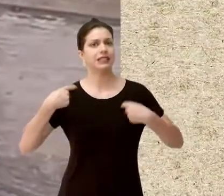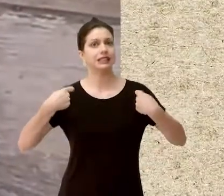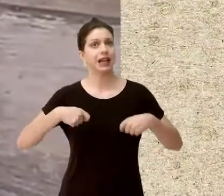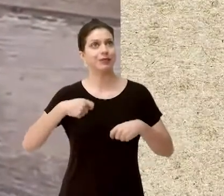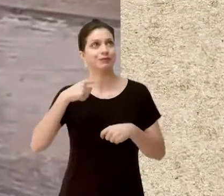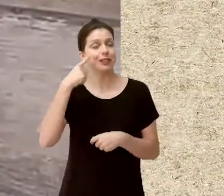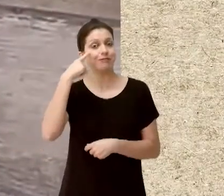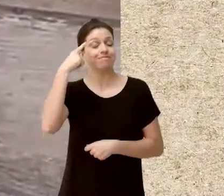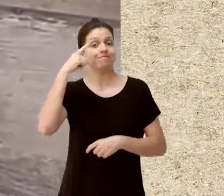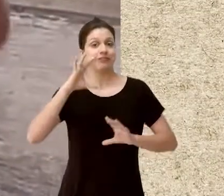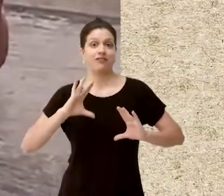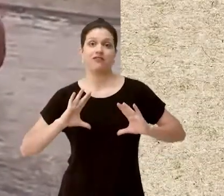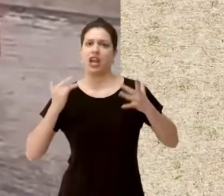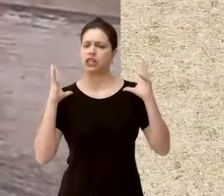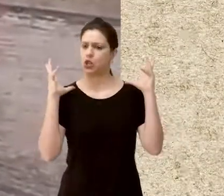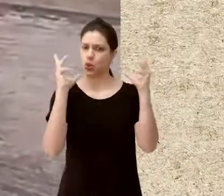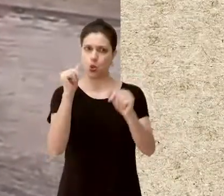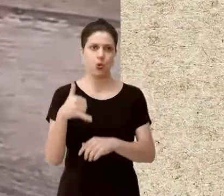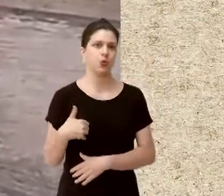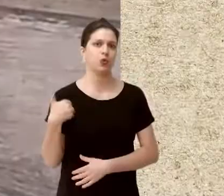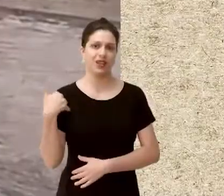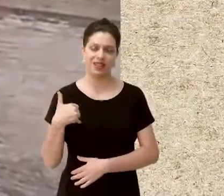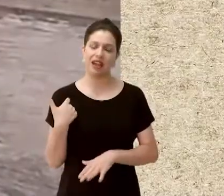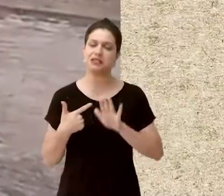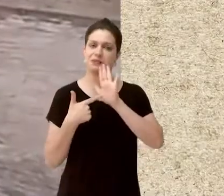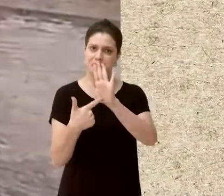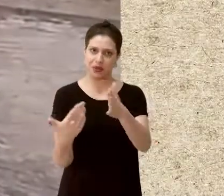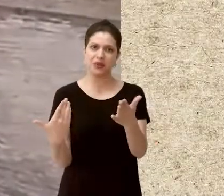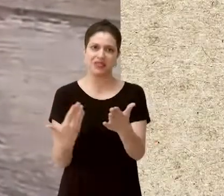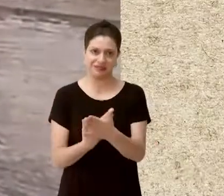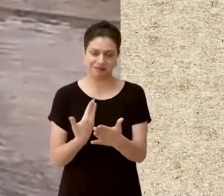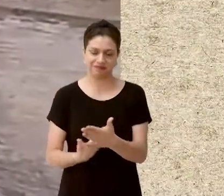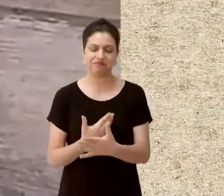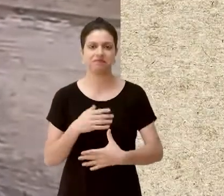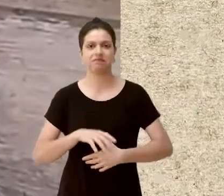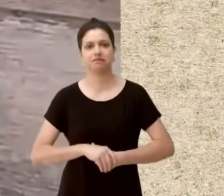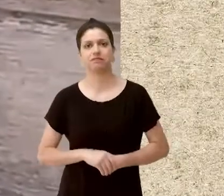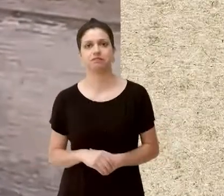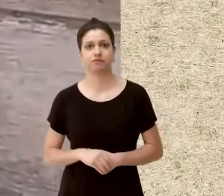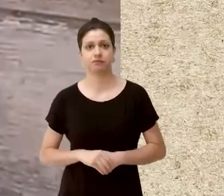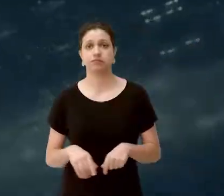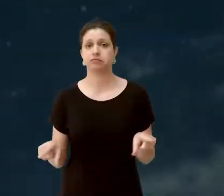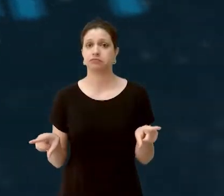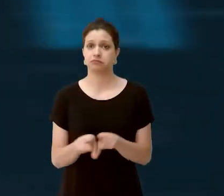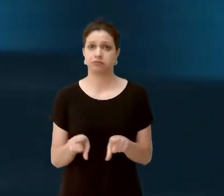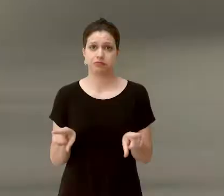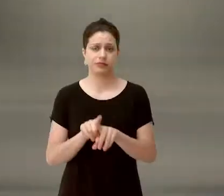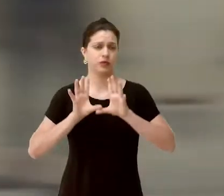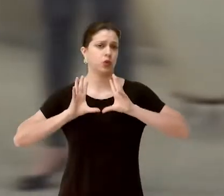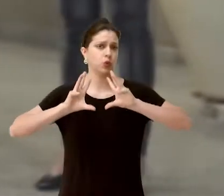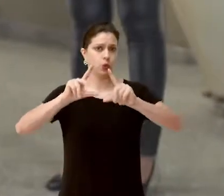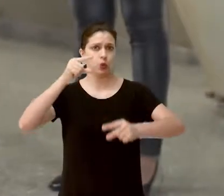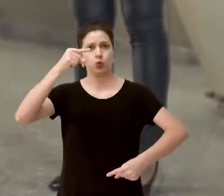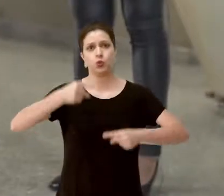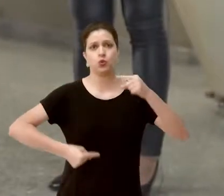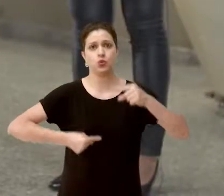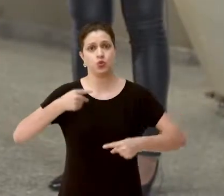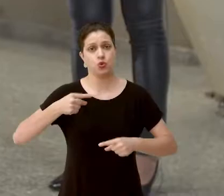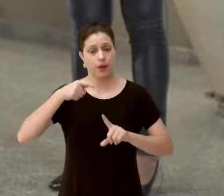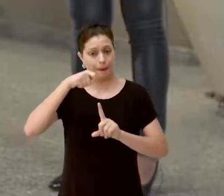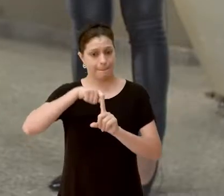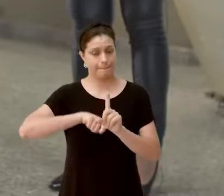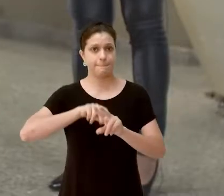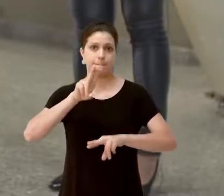vida seja considerada uma festa, né? Em todas as idades, até isso está no livro, né? Além de todas